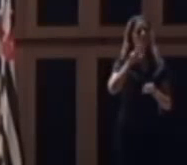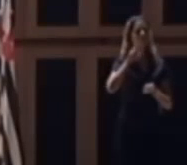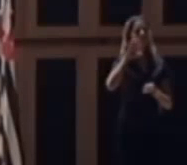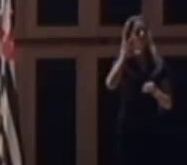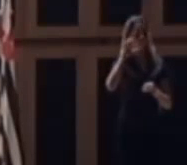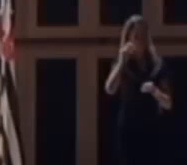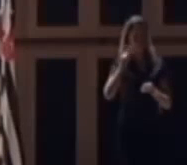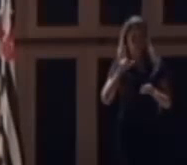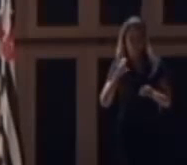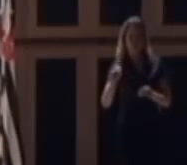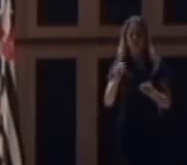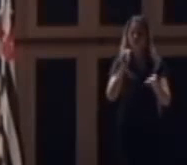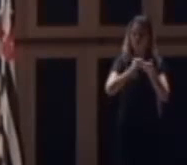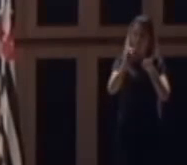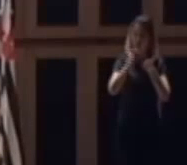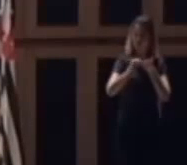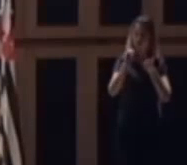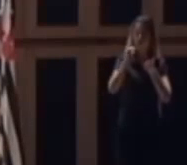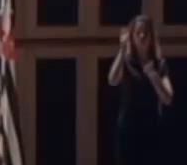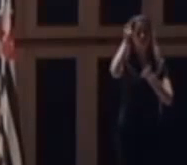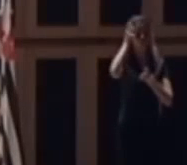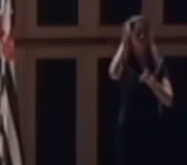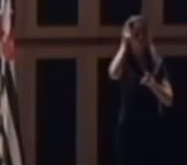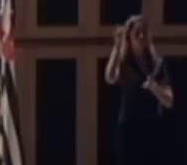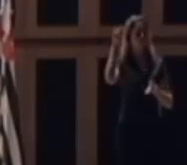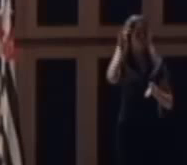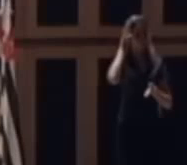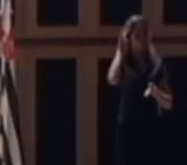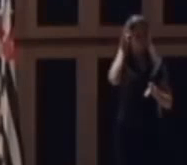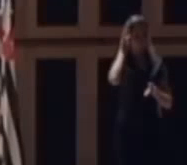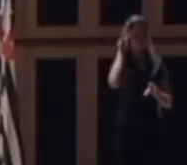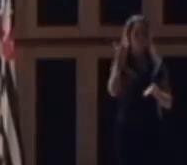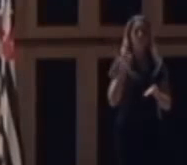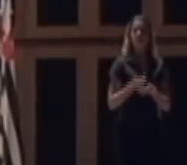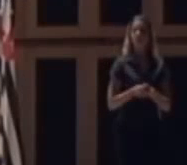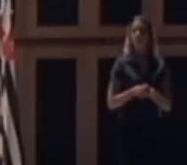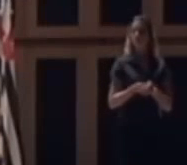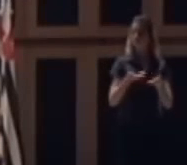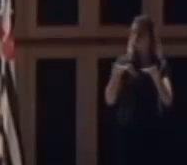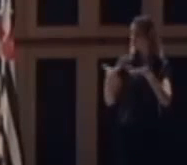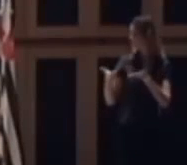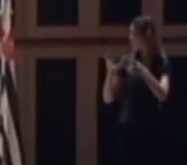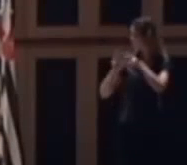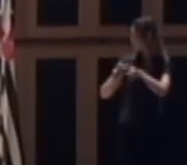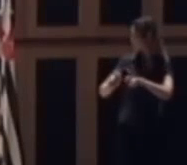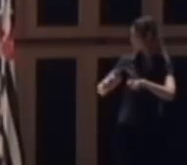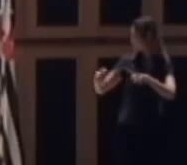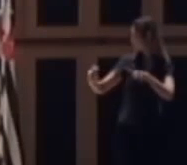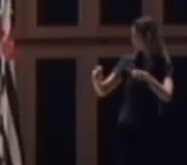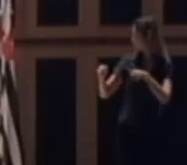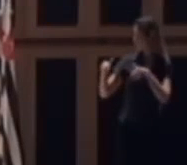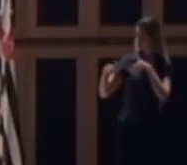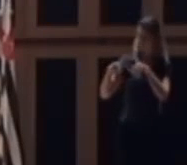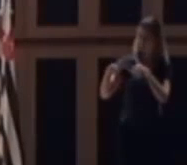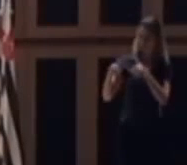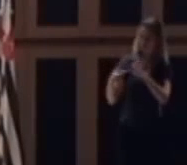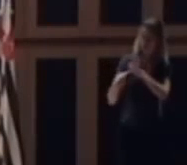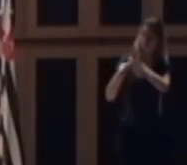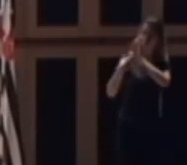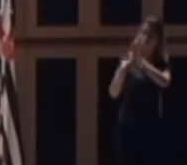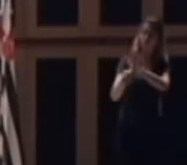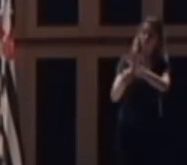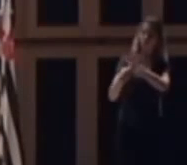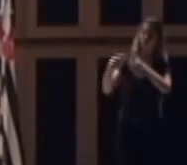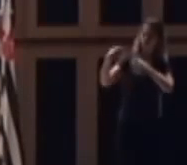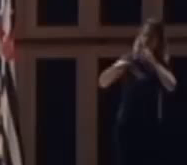digníssimo secretário de Estado da Cultura do Estado de São Paulo, os ilustres integrantes dessa mesa de trabalho, que hoje vão permitir